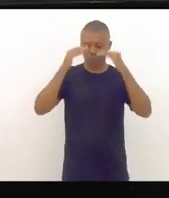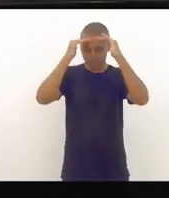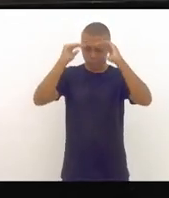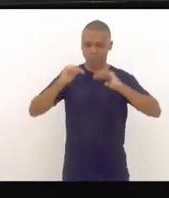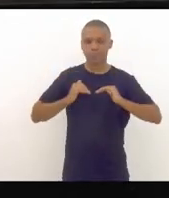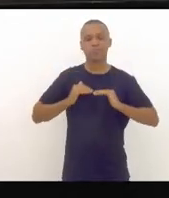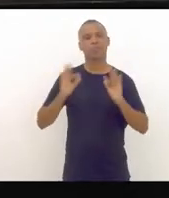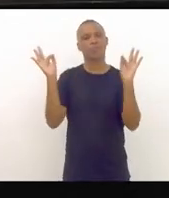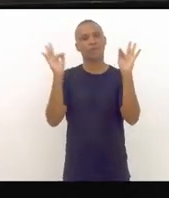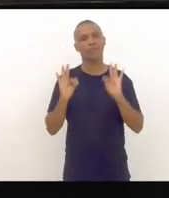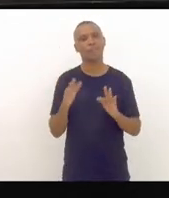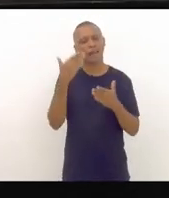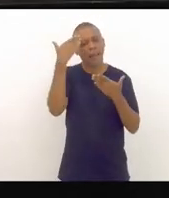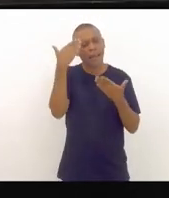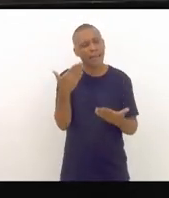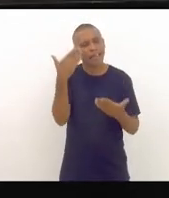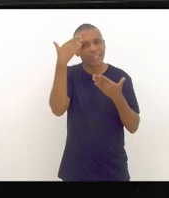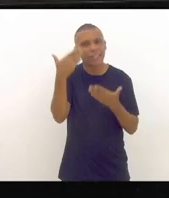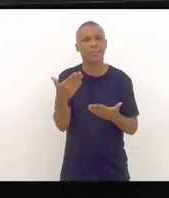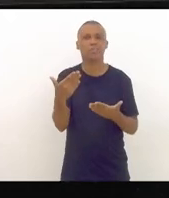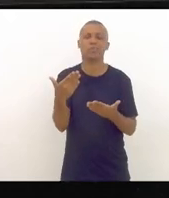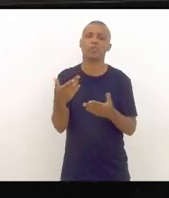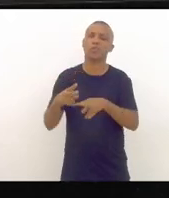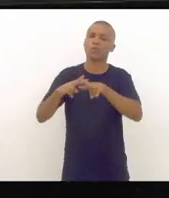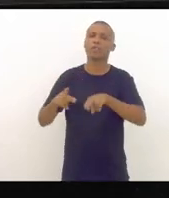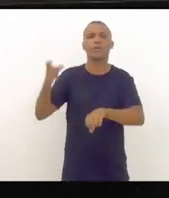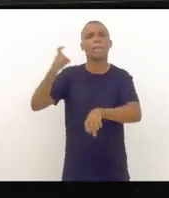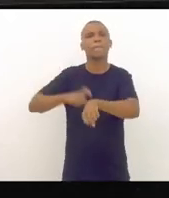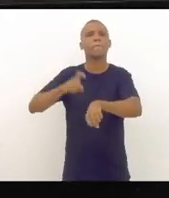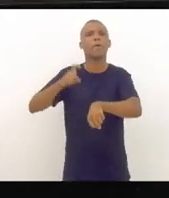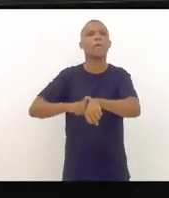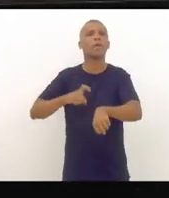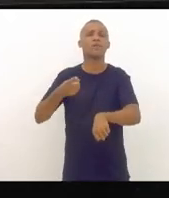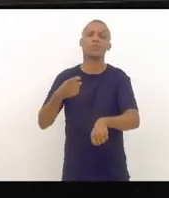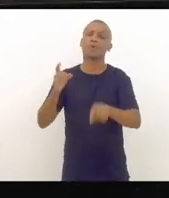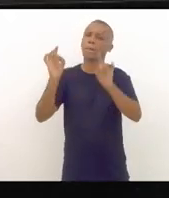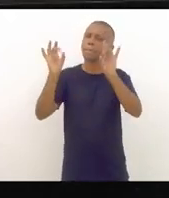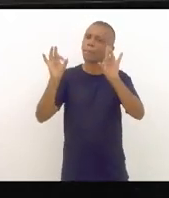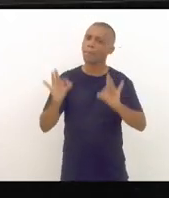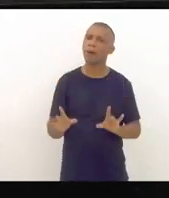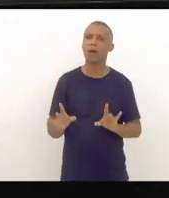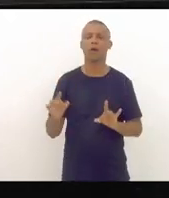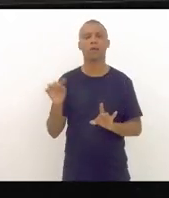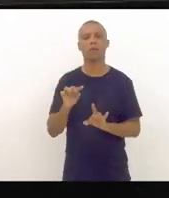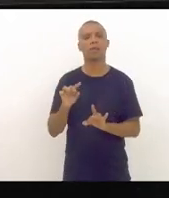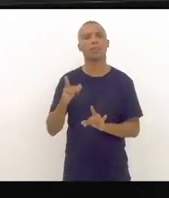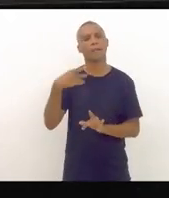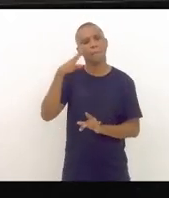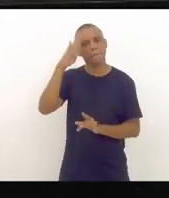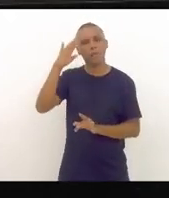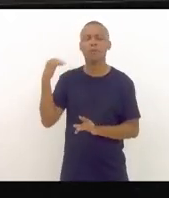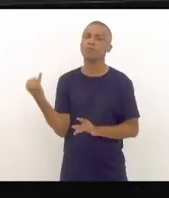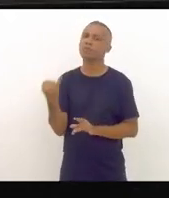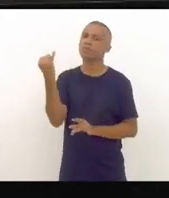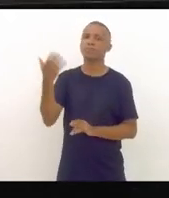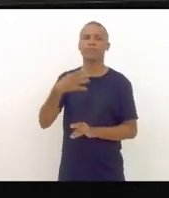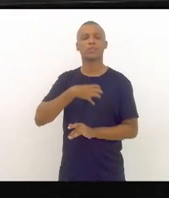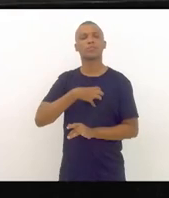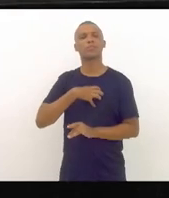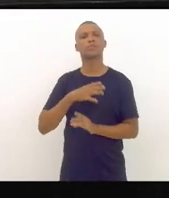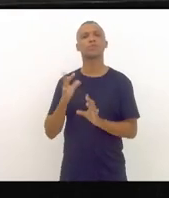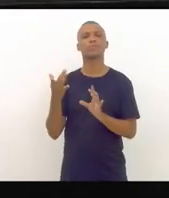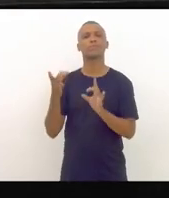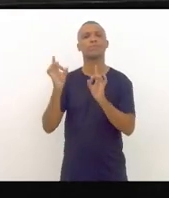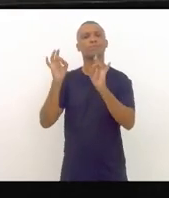feliz, muito agradecido por esse momento especial. Inclusive, me sinto muito prestigiado